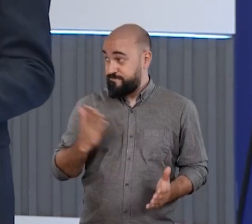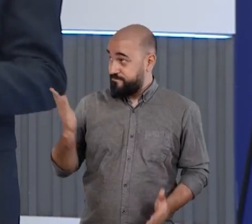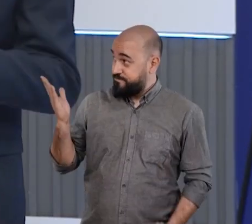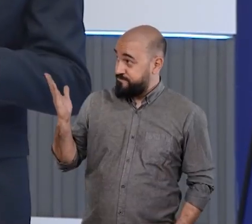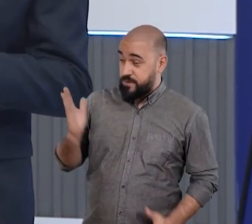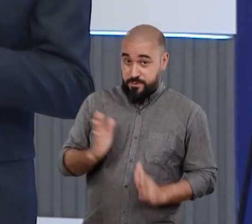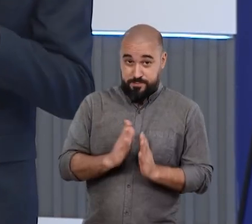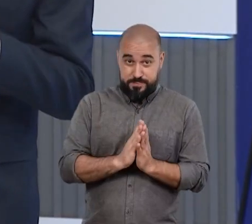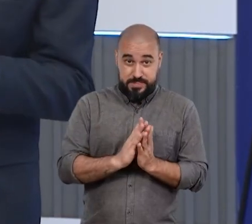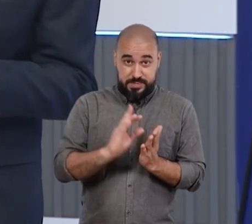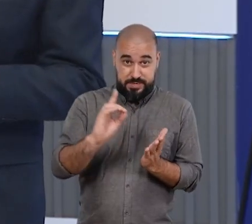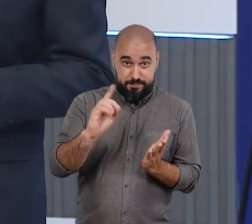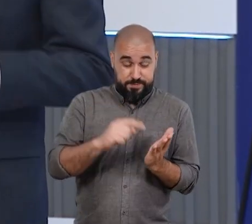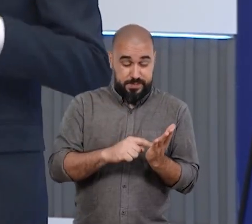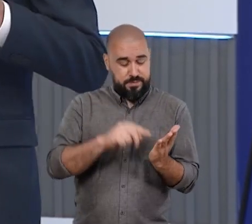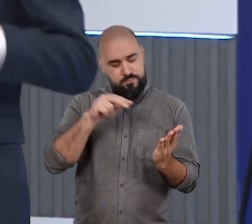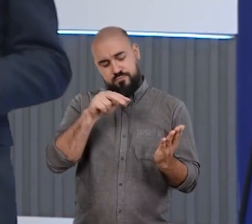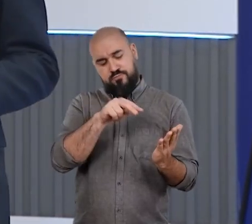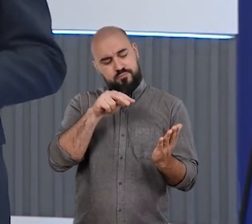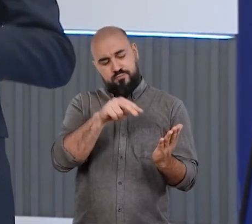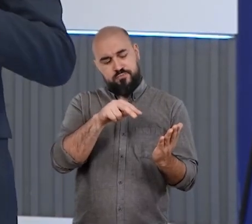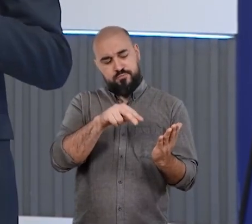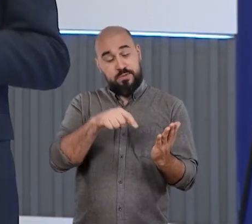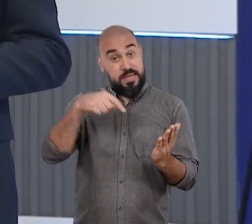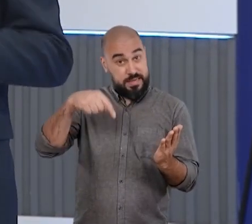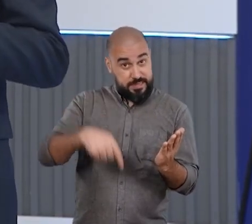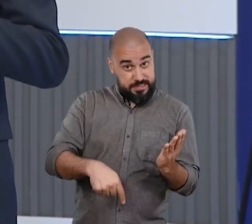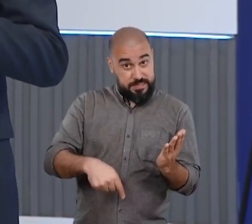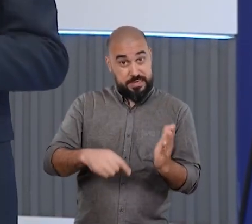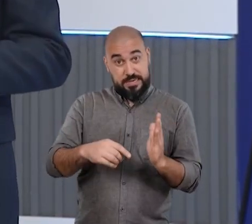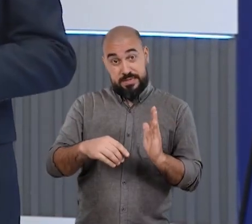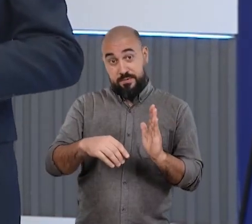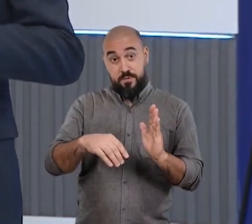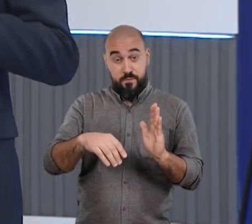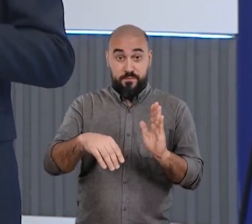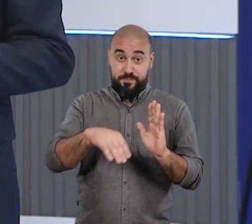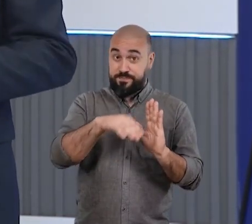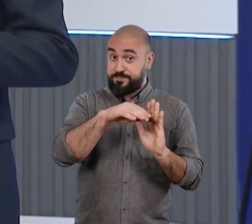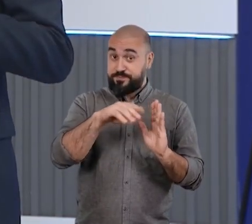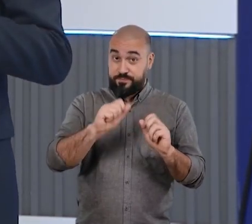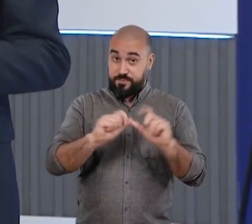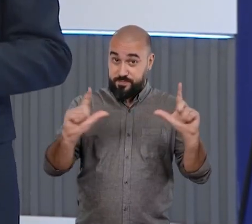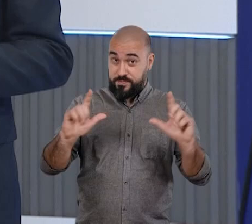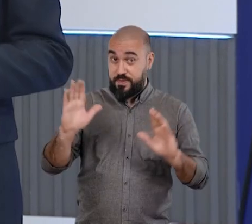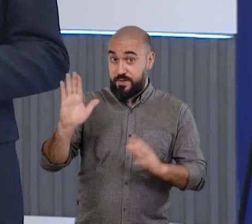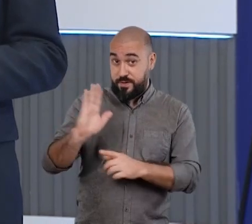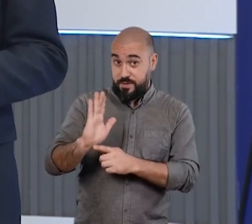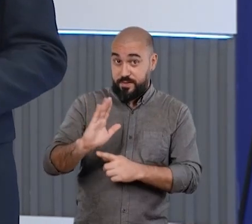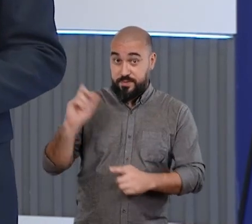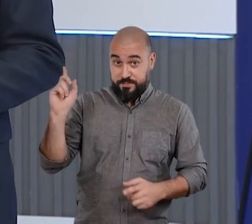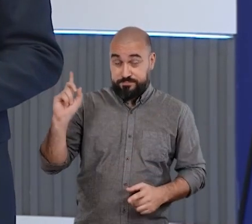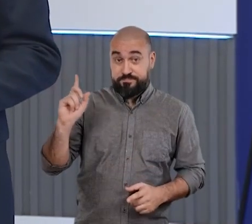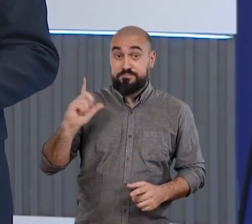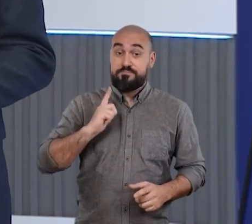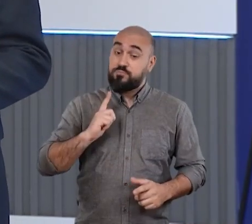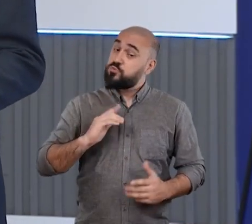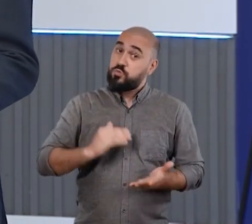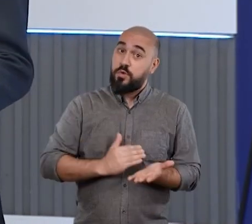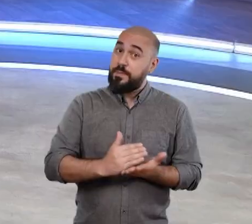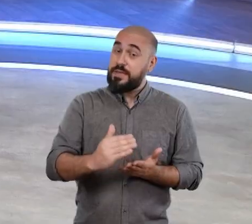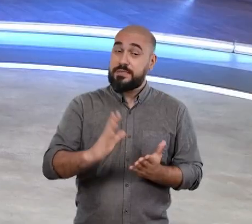também tenha aí a sua Bíblia, porque no programa A Arena do Futuro, tudo começa na palavra.